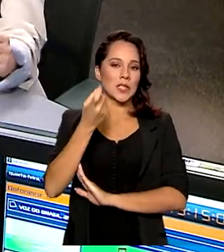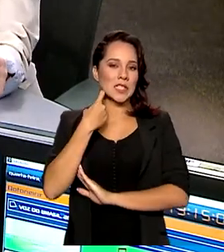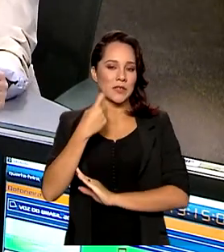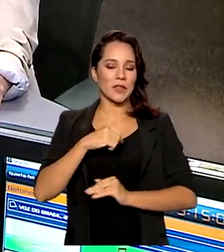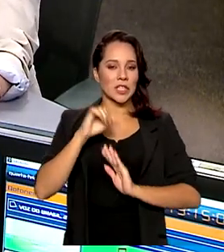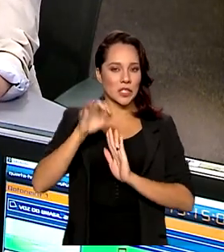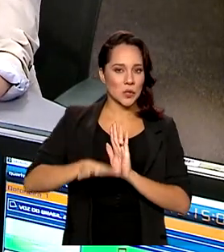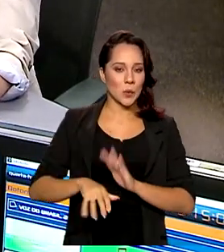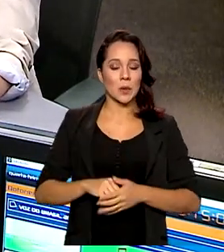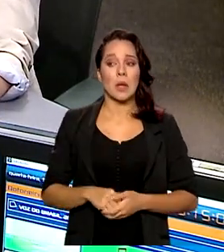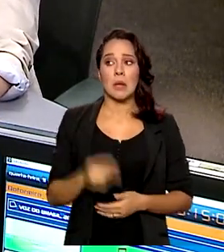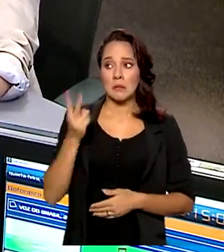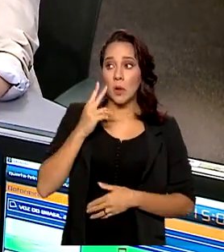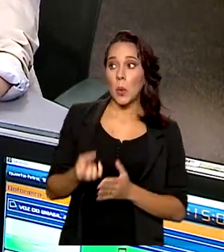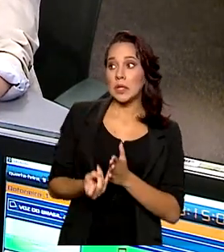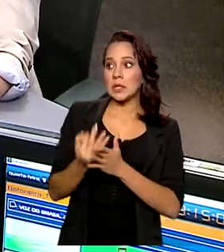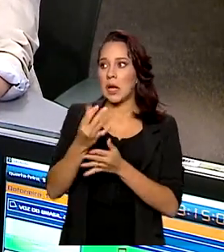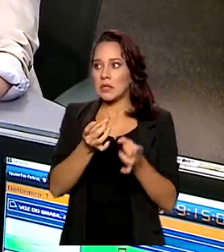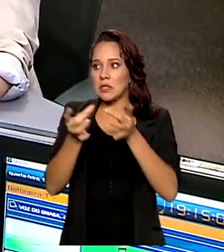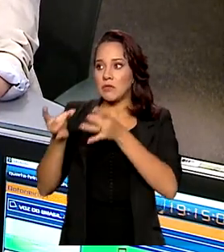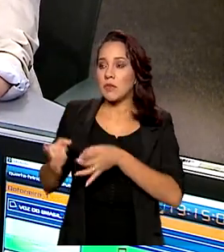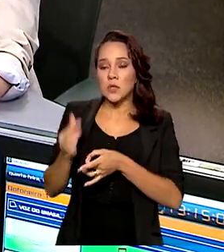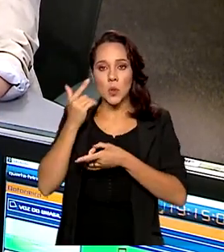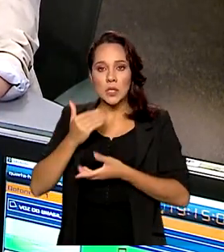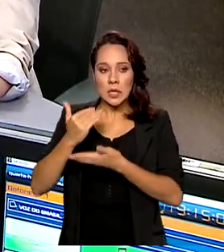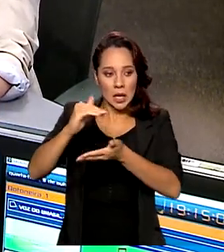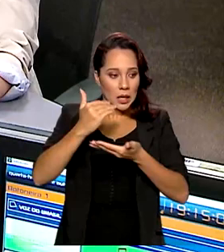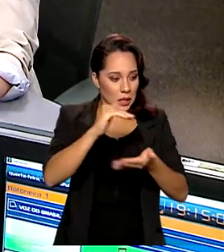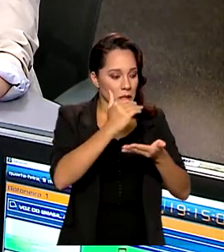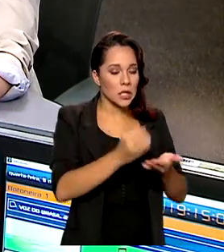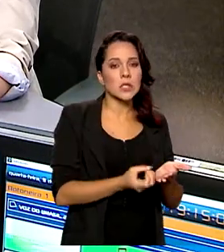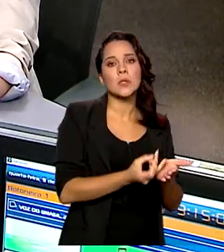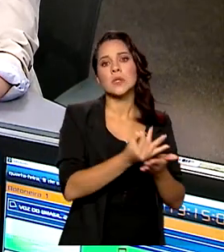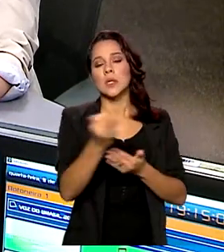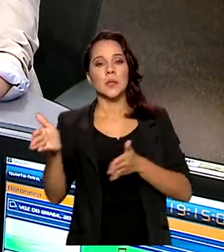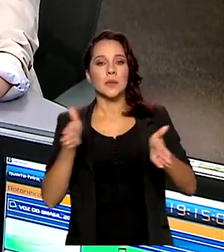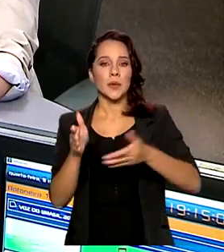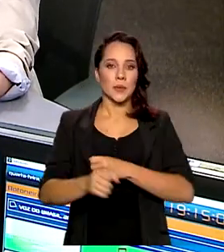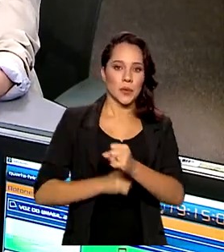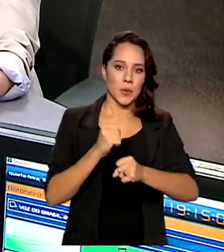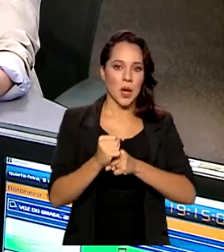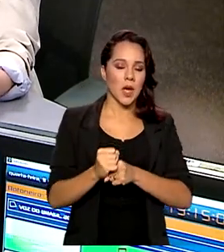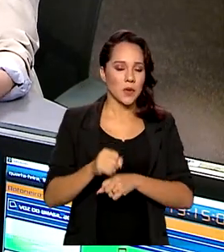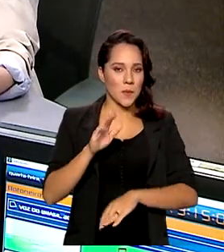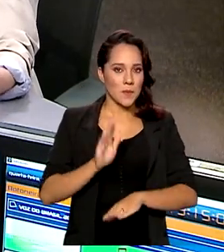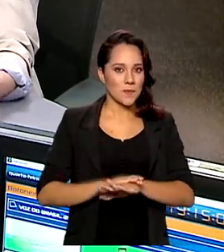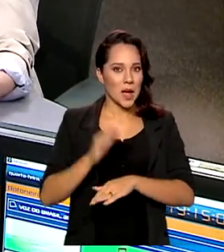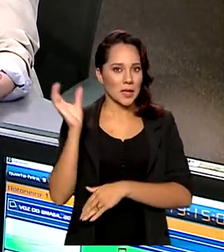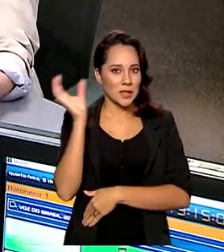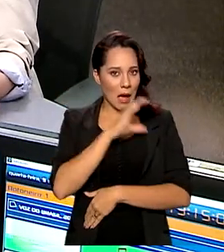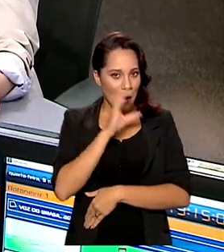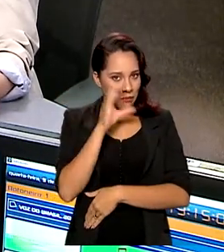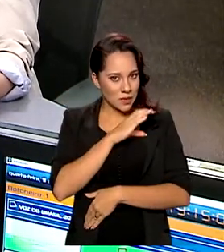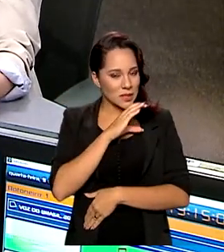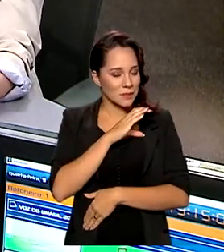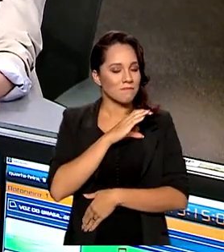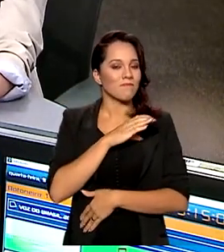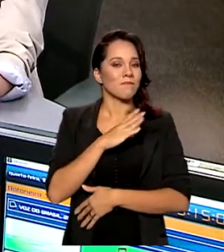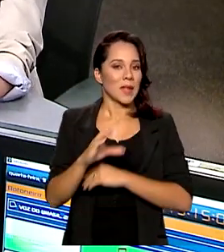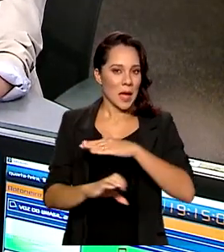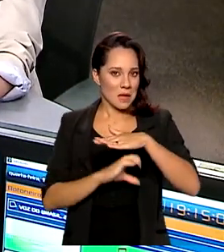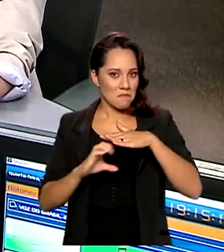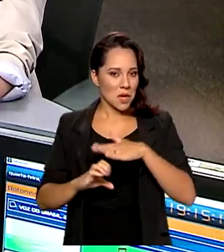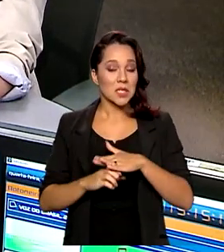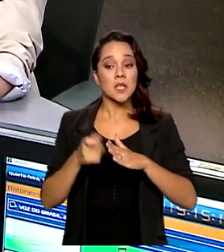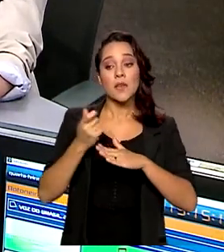dar conta da demanda e realizar as entregas de milhões de encomendas nessa época do ano, de forma cada vez mais rápida, a empresa